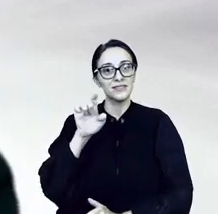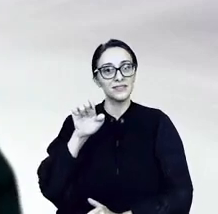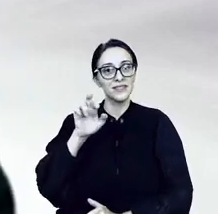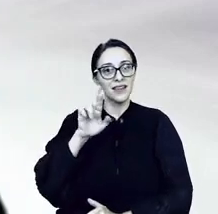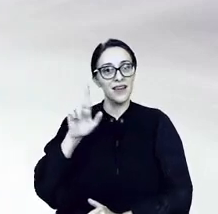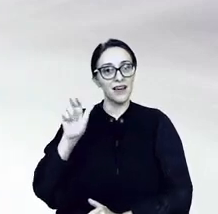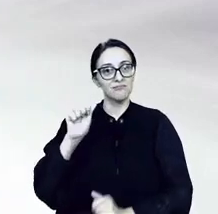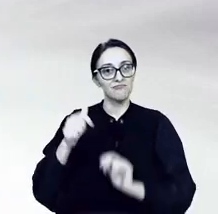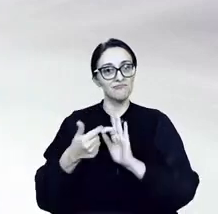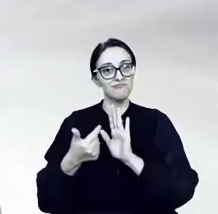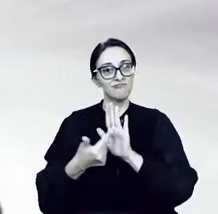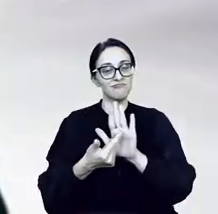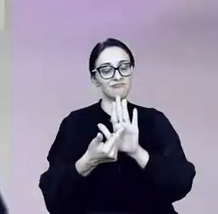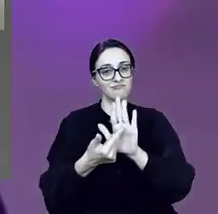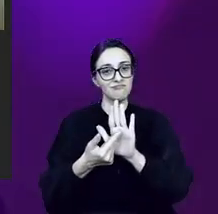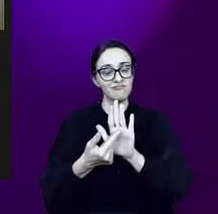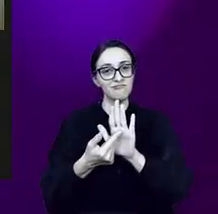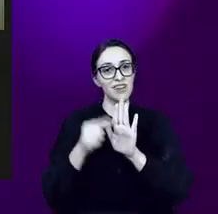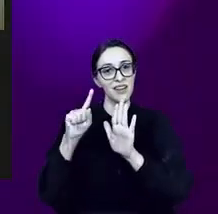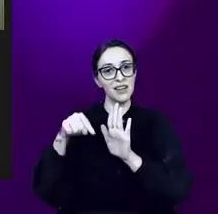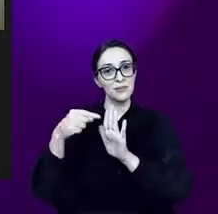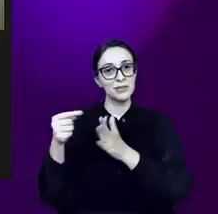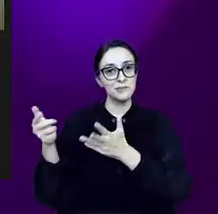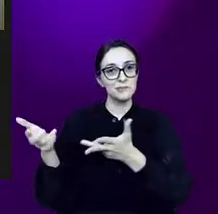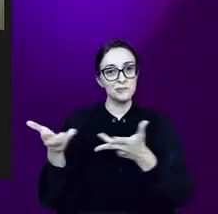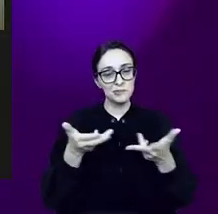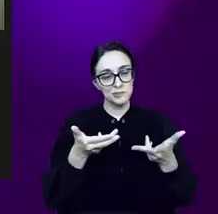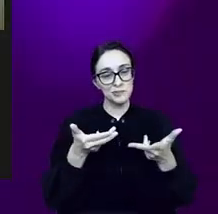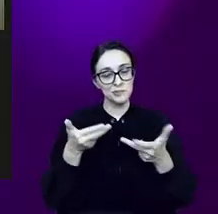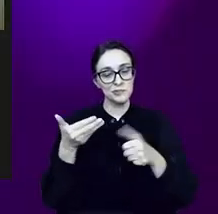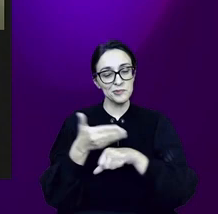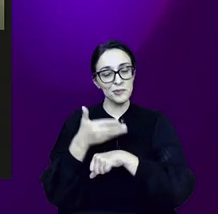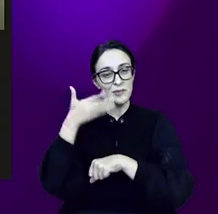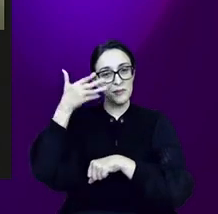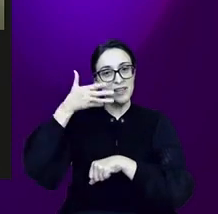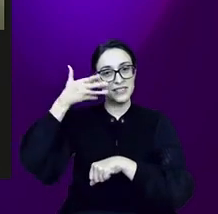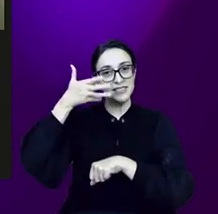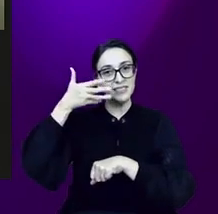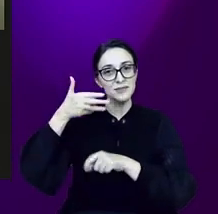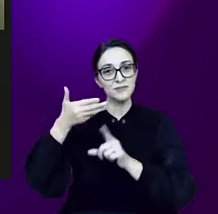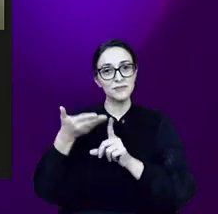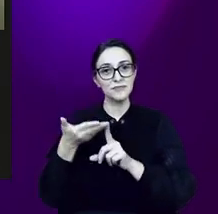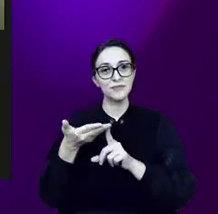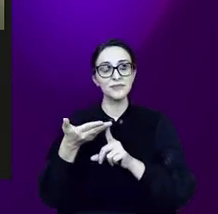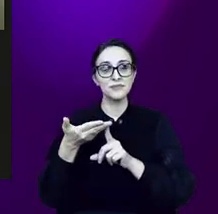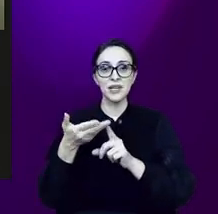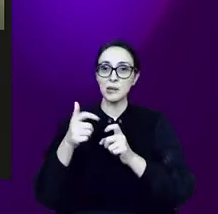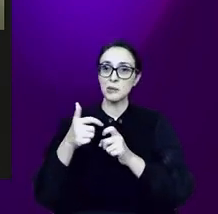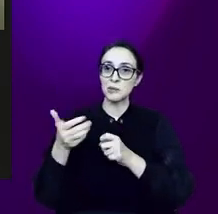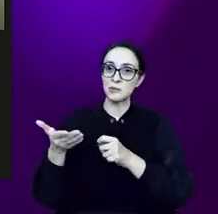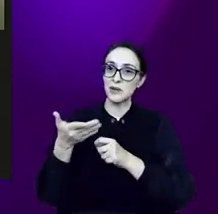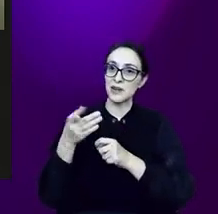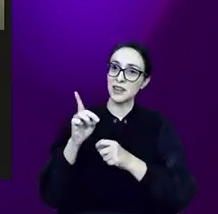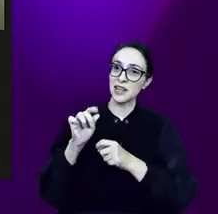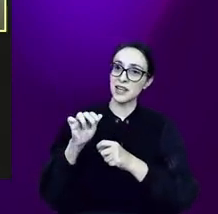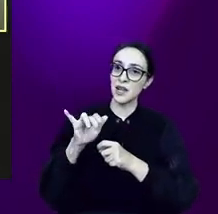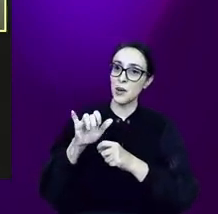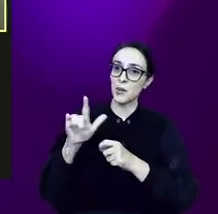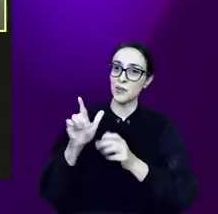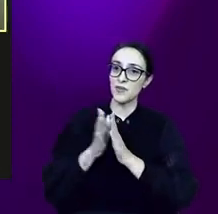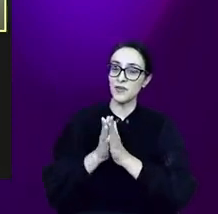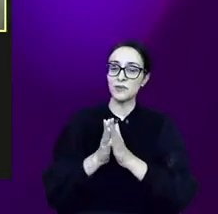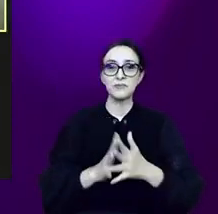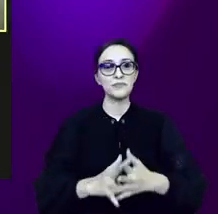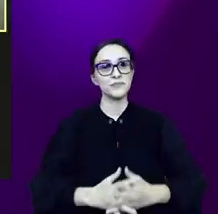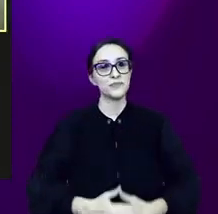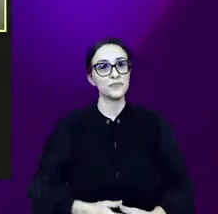se apresentar então e já chamar o próximo palestrante. Dr. Daniel, por favor. Agradeço